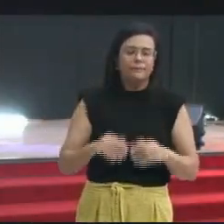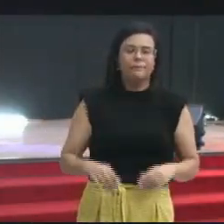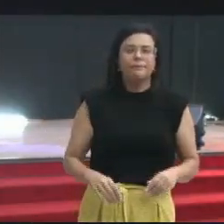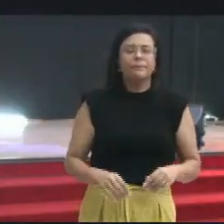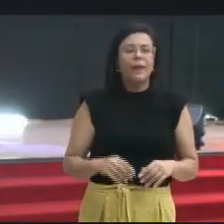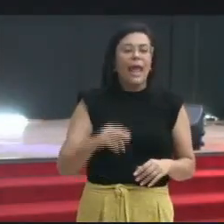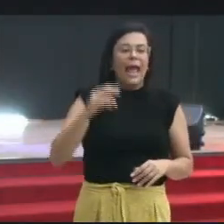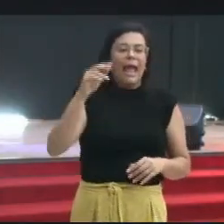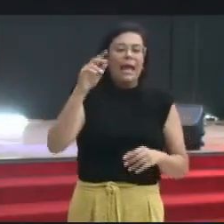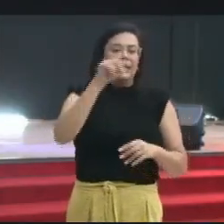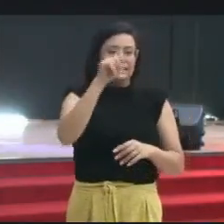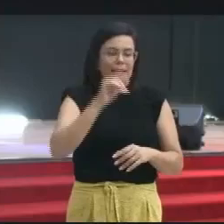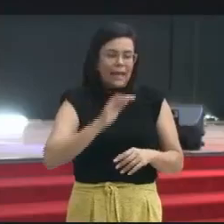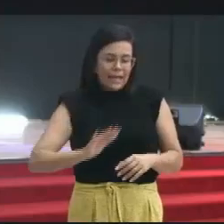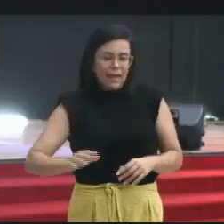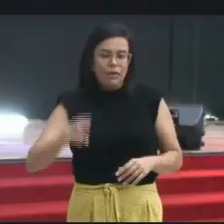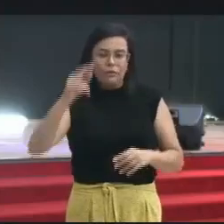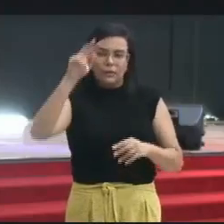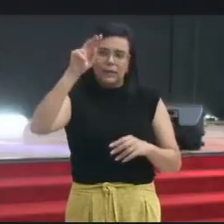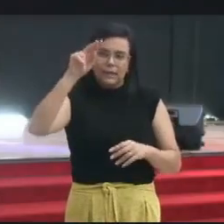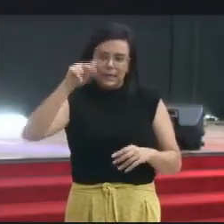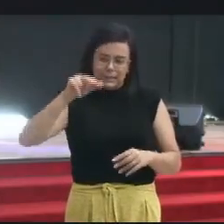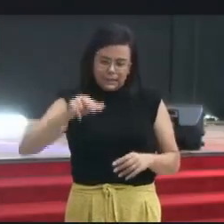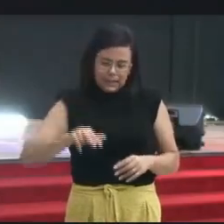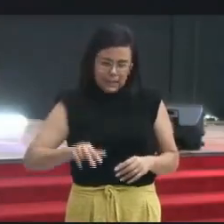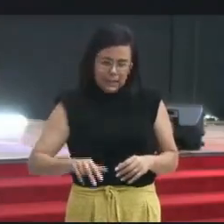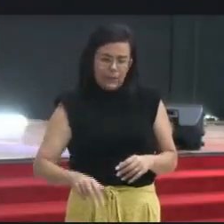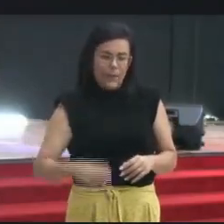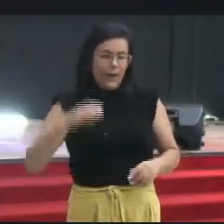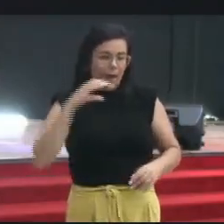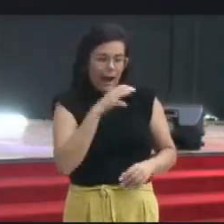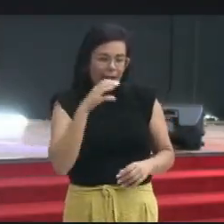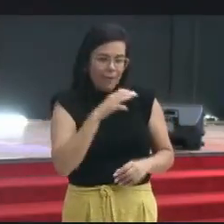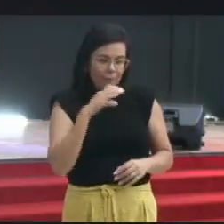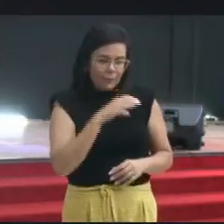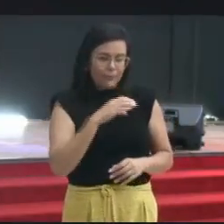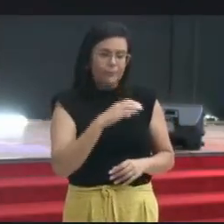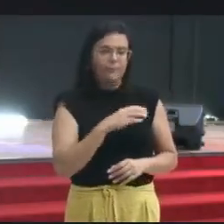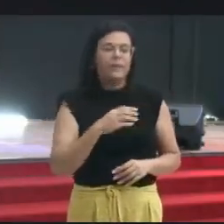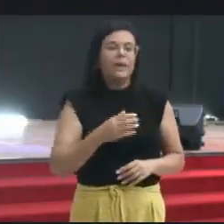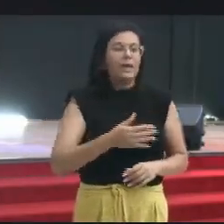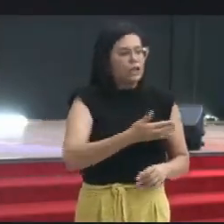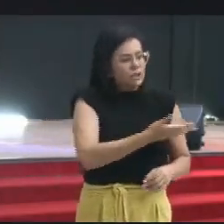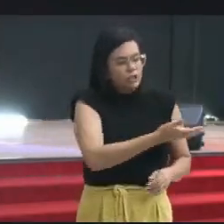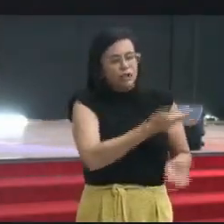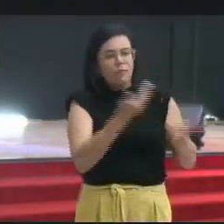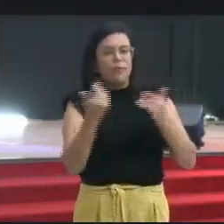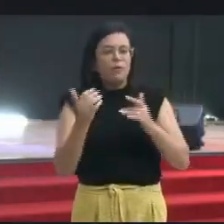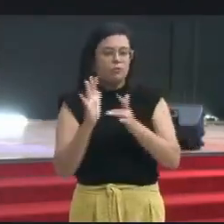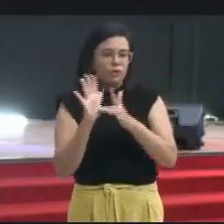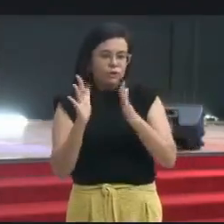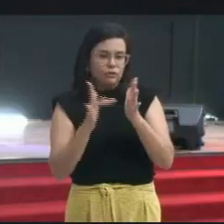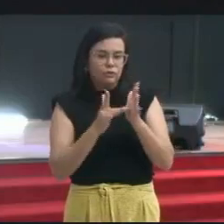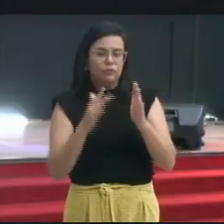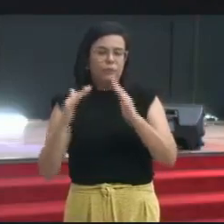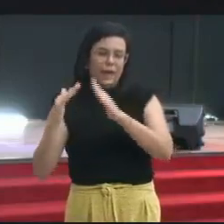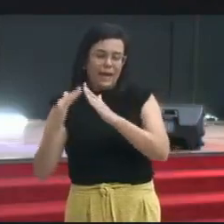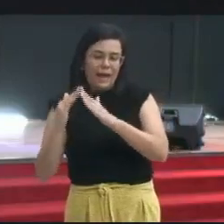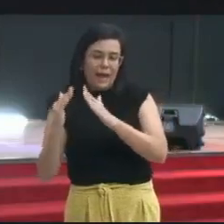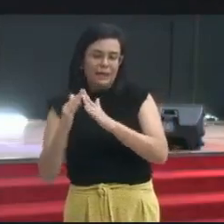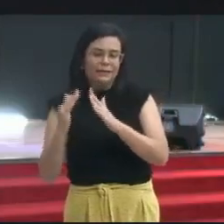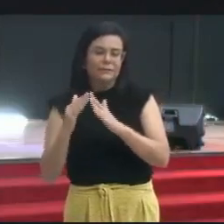houve transformação, houve salvação, porque Jesus tem prazer em se hospedar na sua